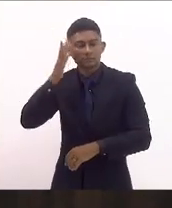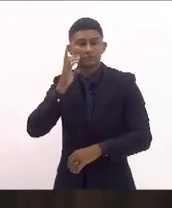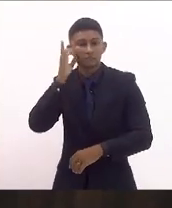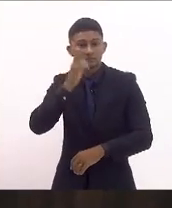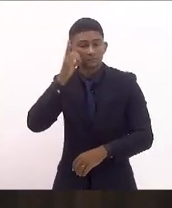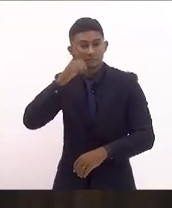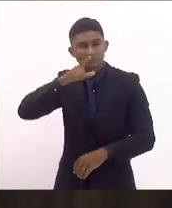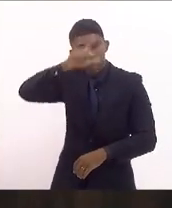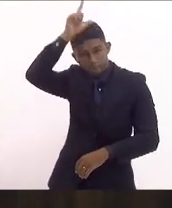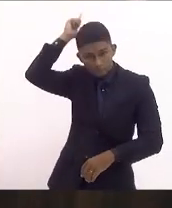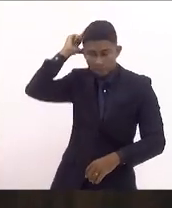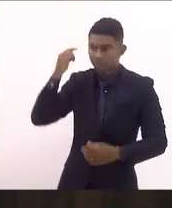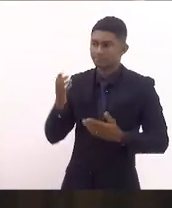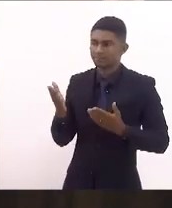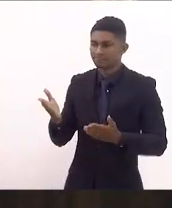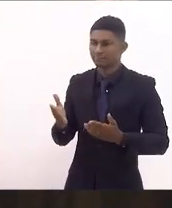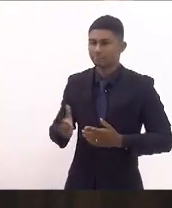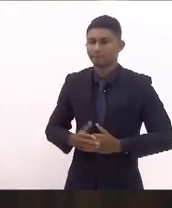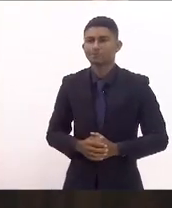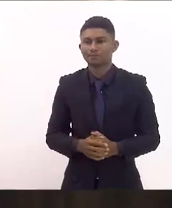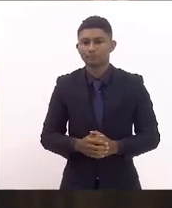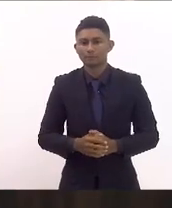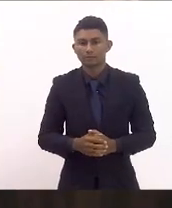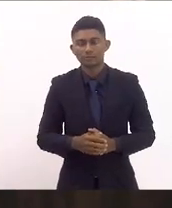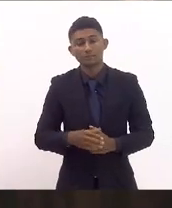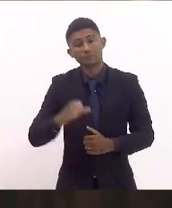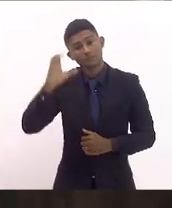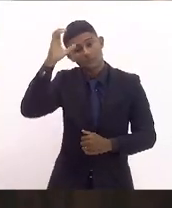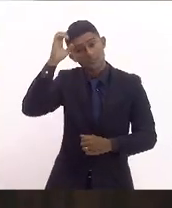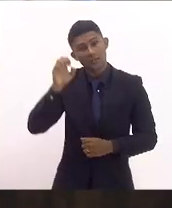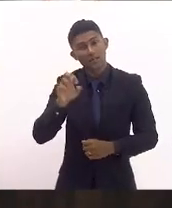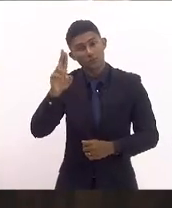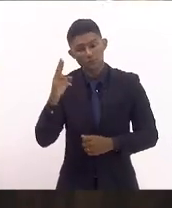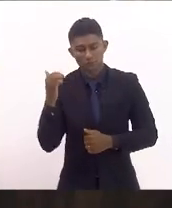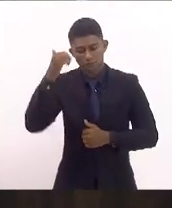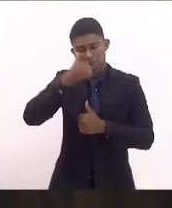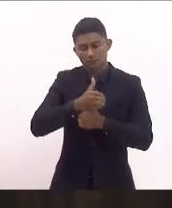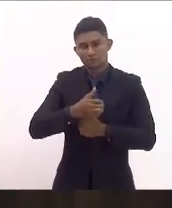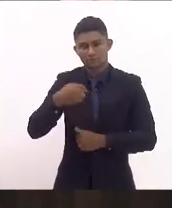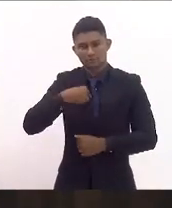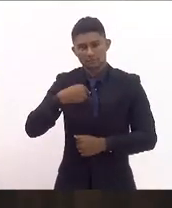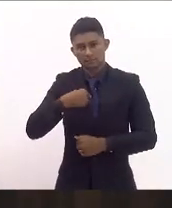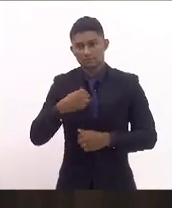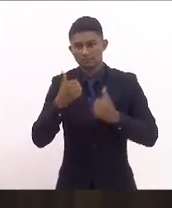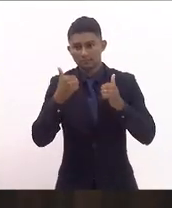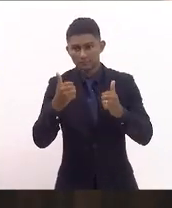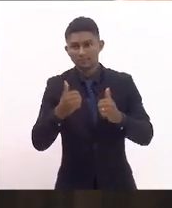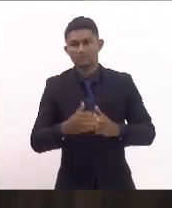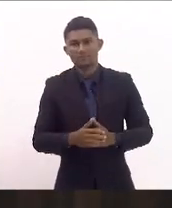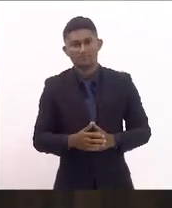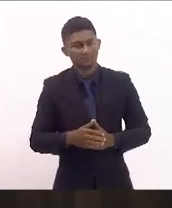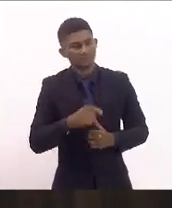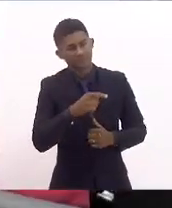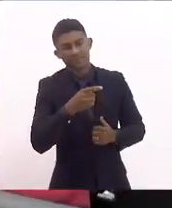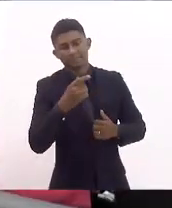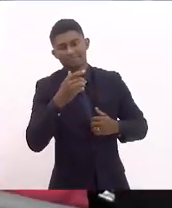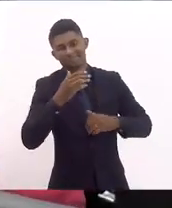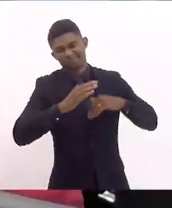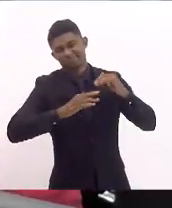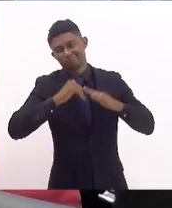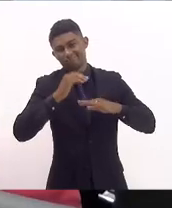Luiz Paula Oi tia Ju vai ficar com vocês a presença simpática e competente